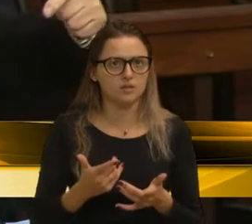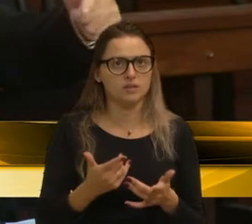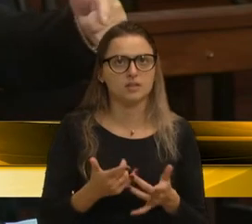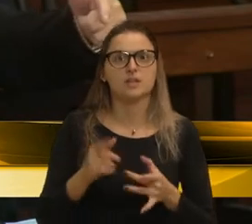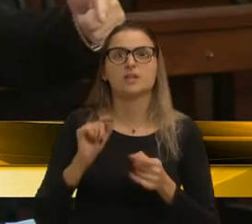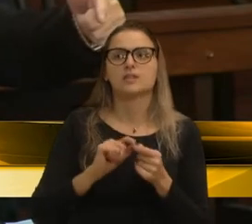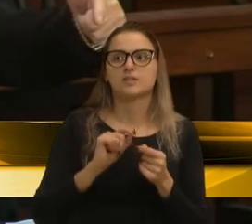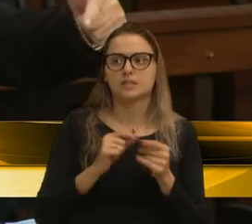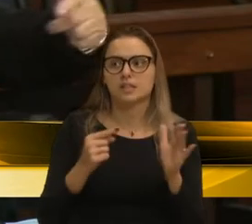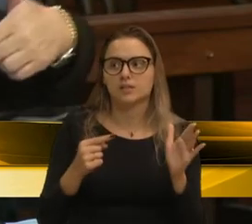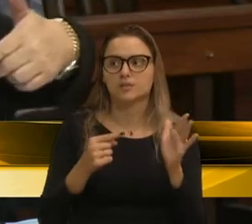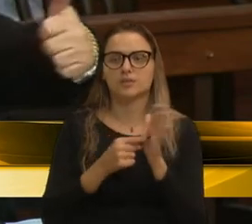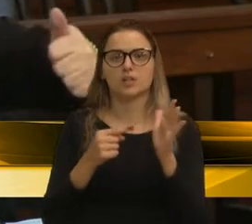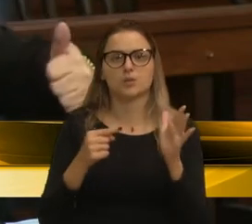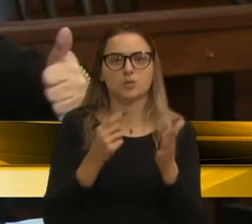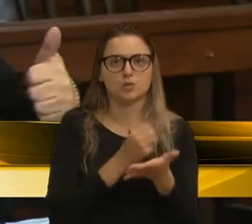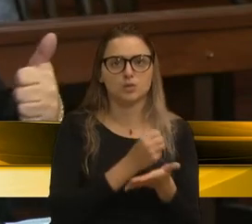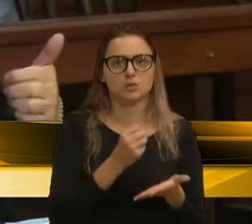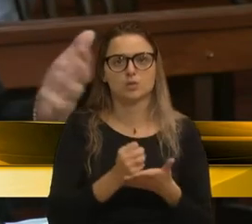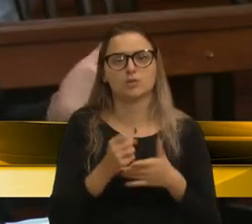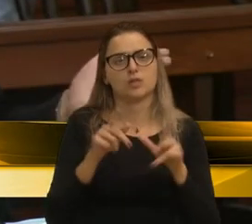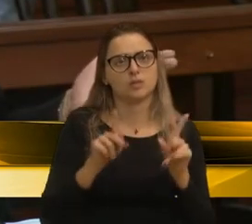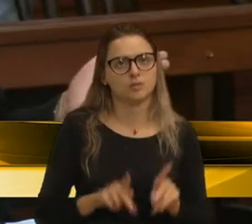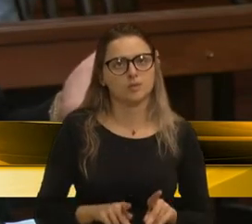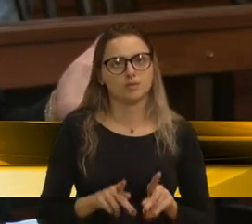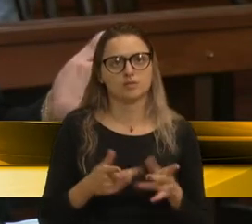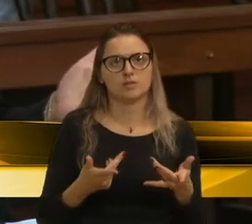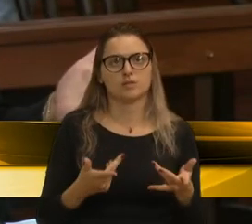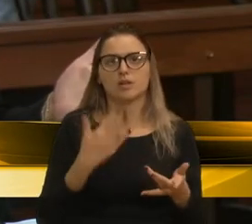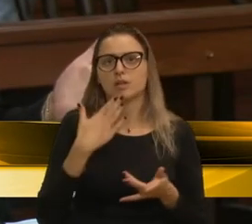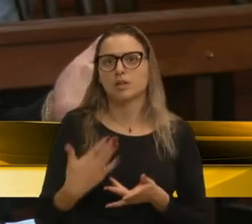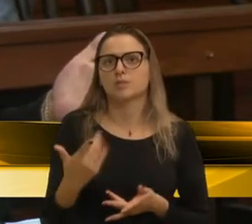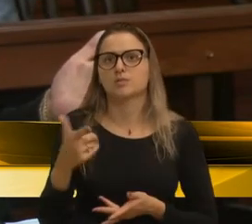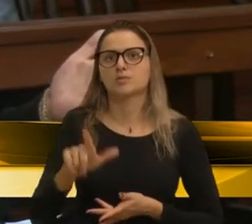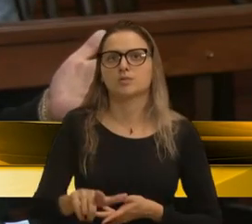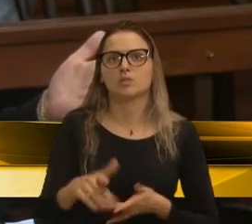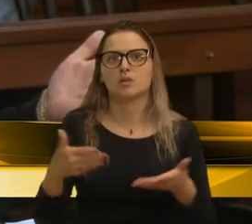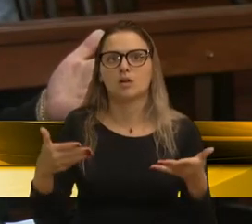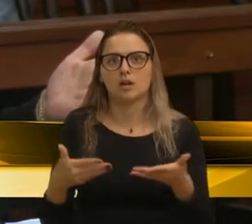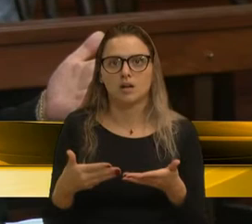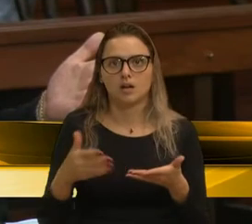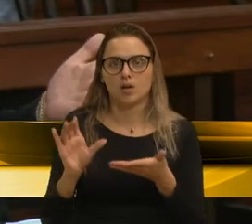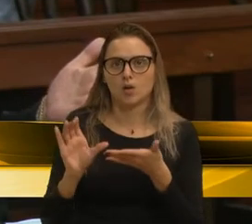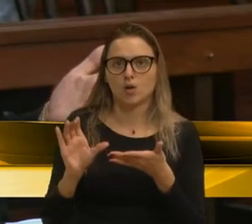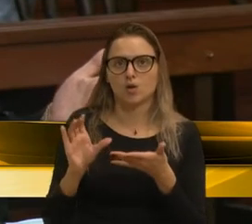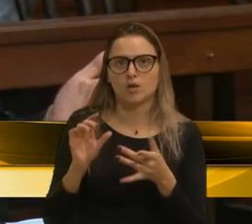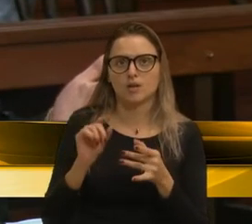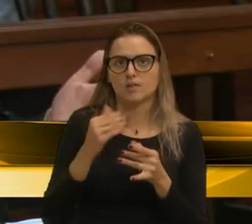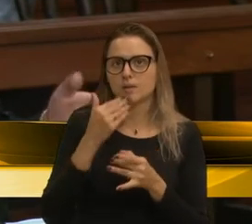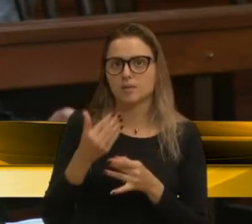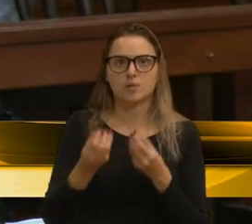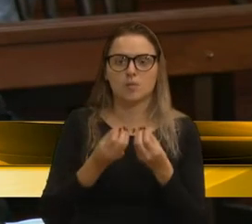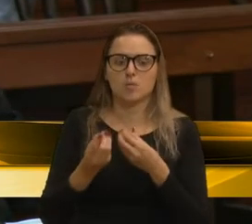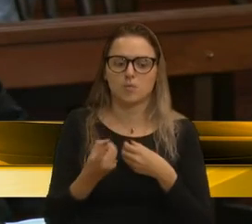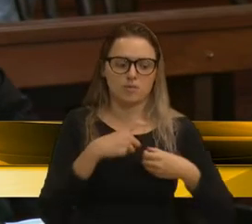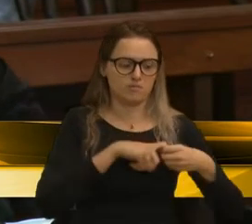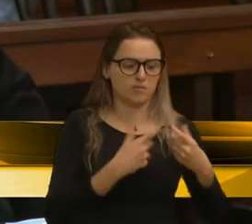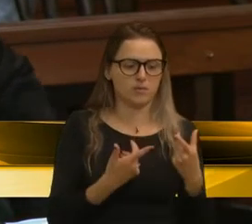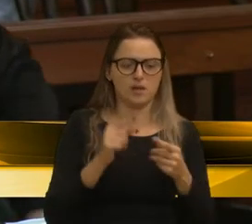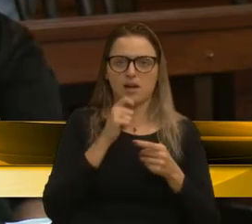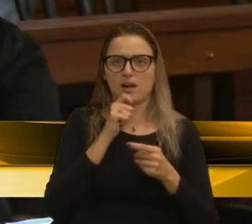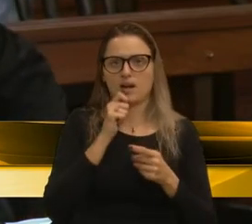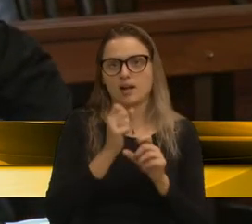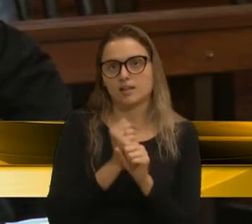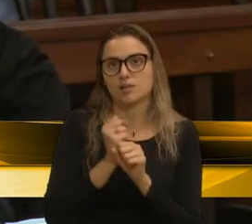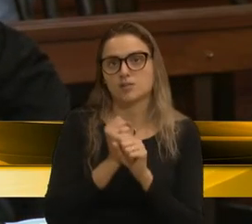a denúncia do convênio, o pessoal recorreu, que é isso, tá em fase de recurso ainda, como é que vai retomar a pista? Eu